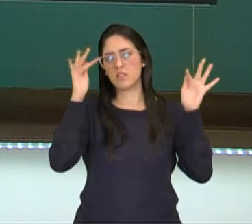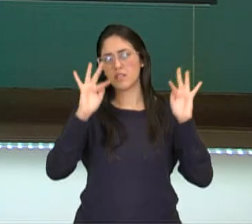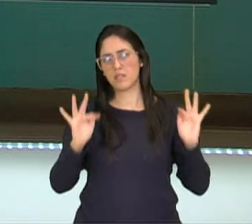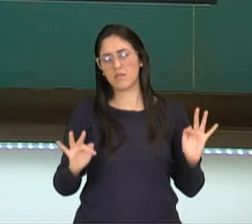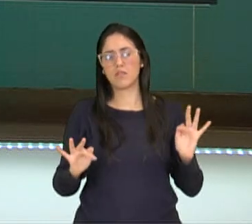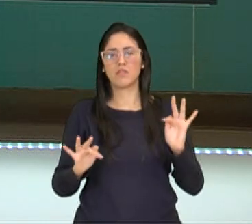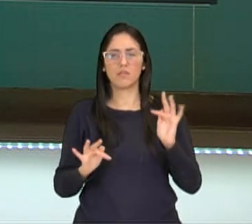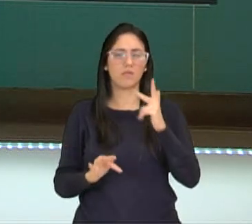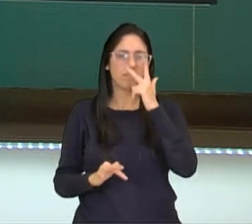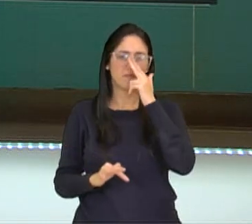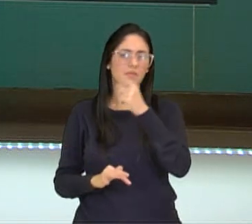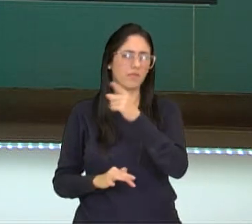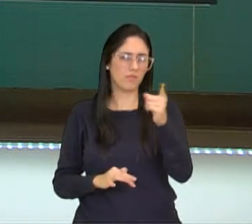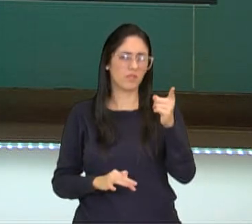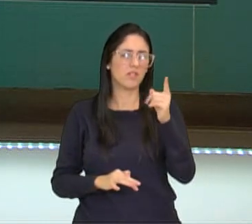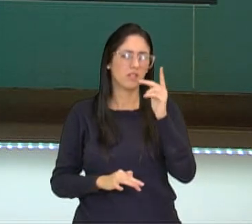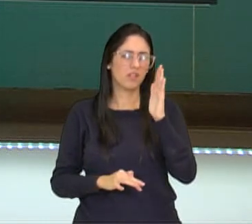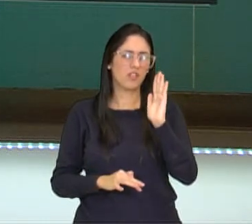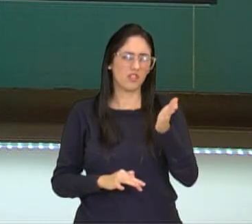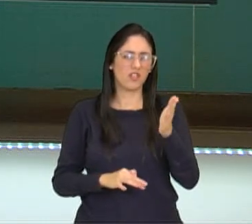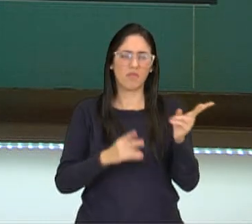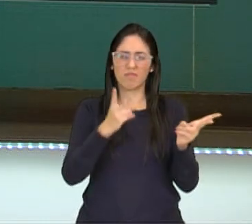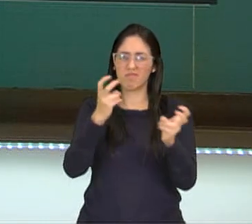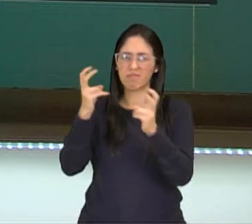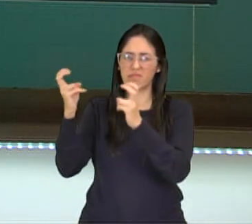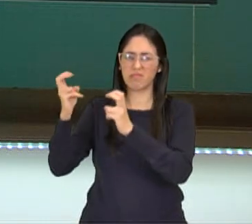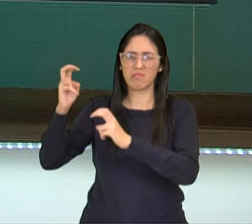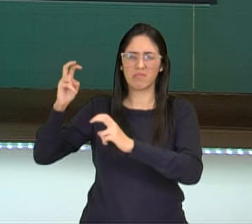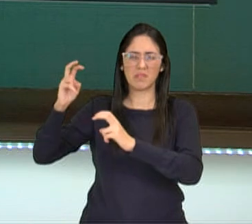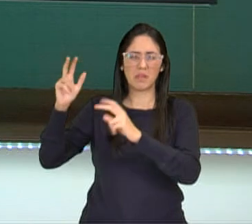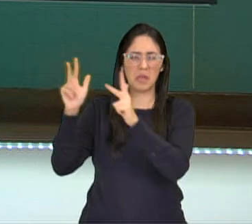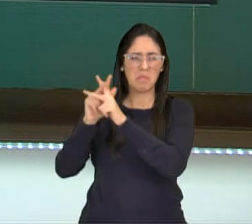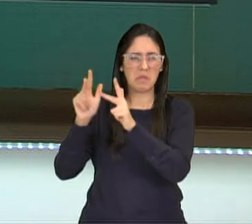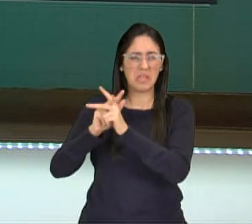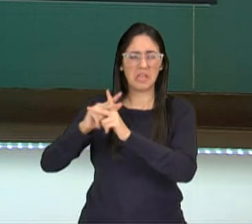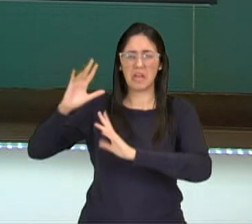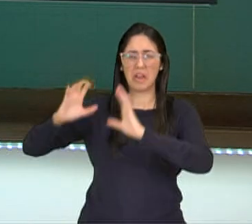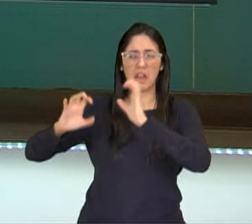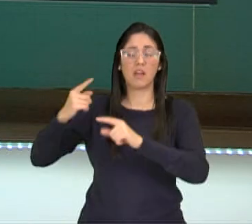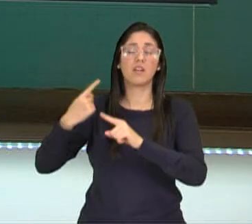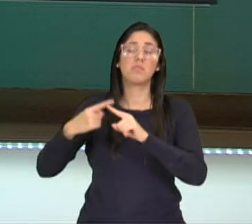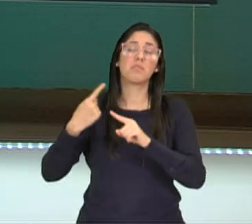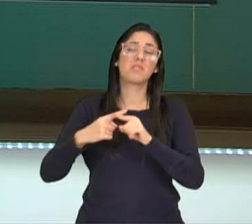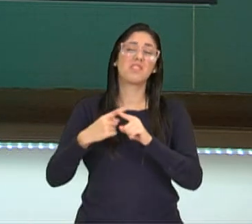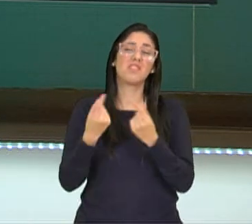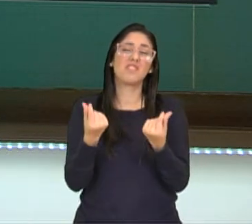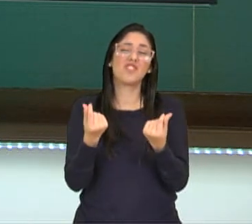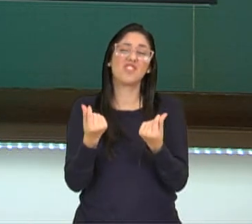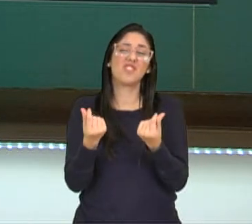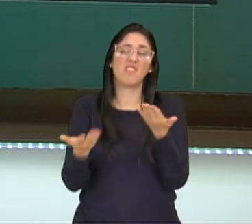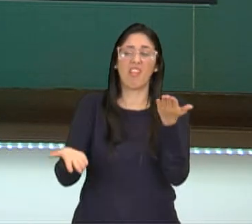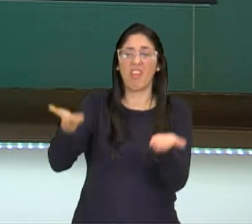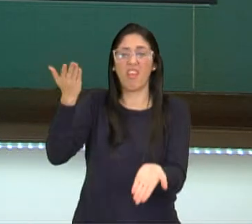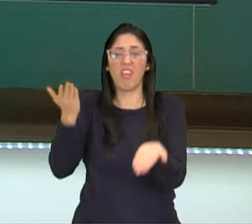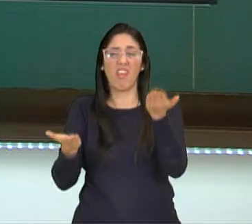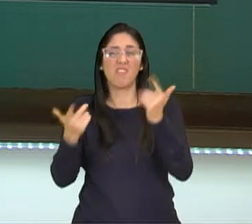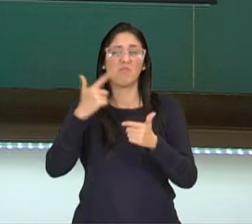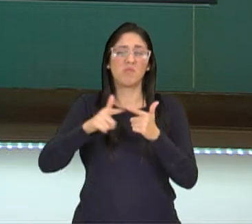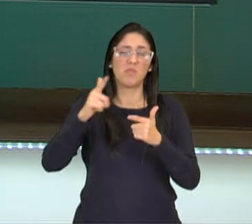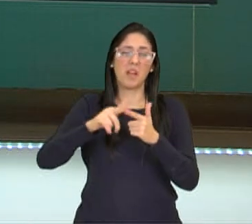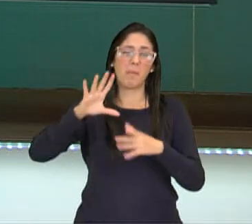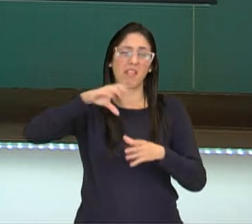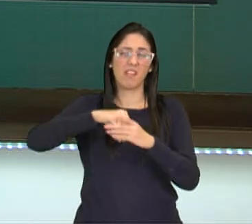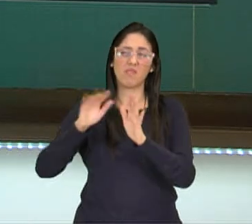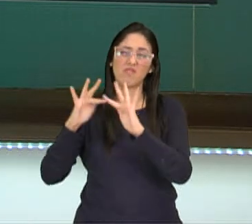devem ter presenciado várias brigas, às vezes, que acontecem exatamente pelo desequilíbrio financeiro que tem dentro das famílias,